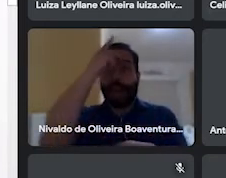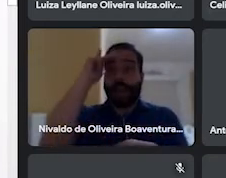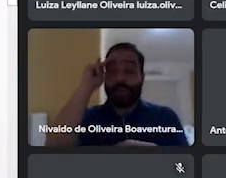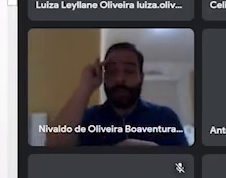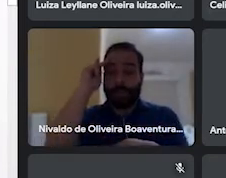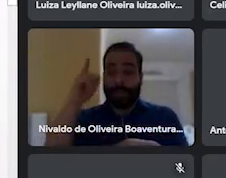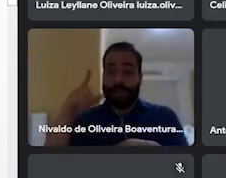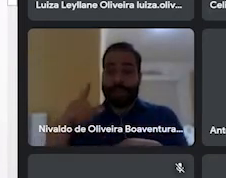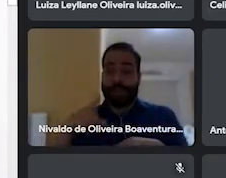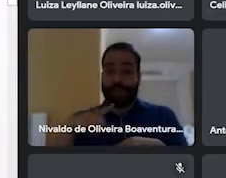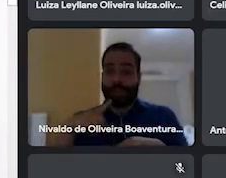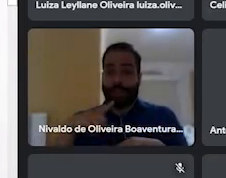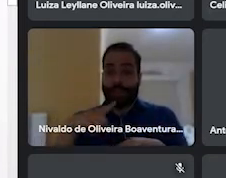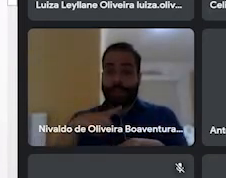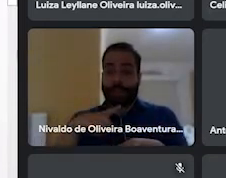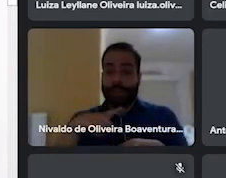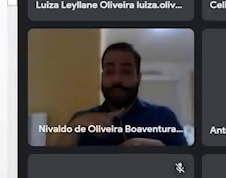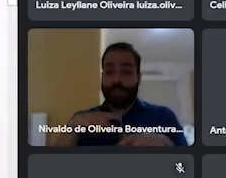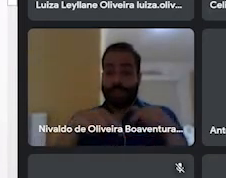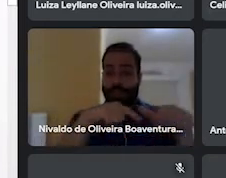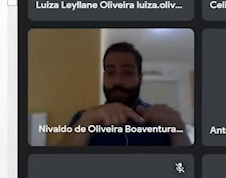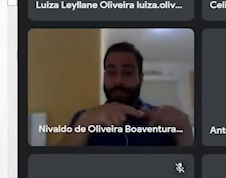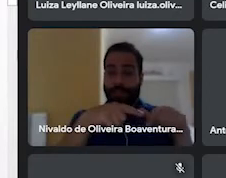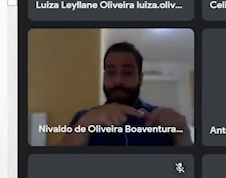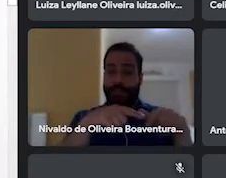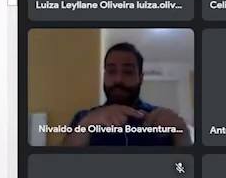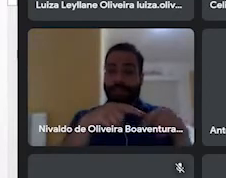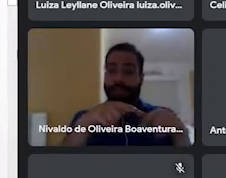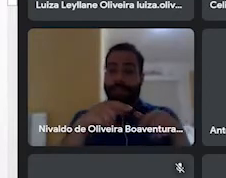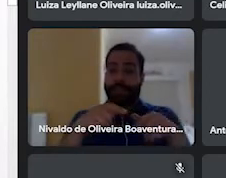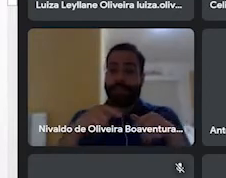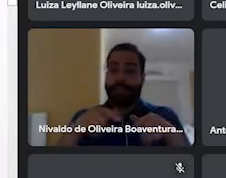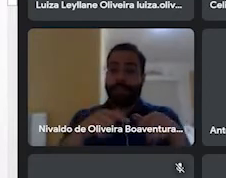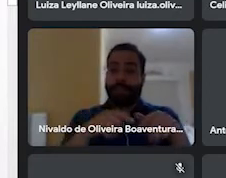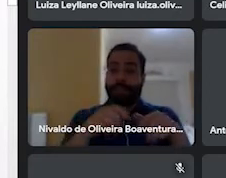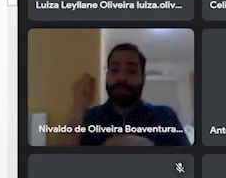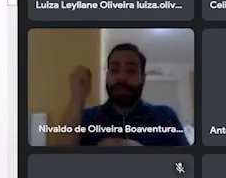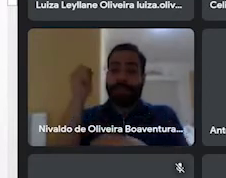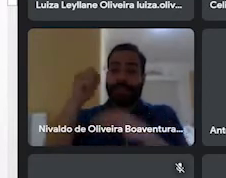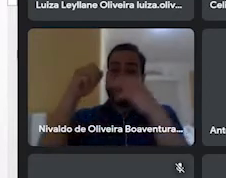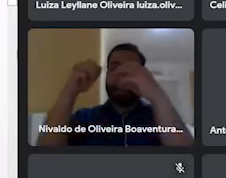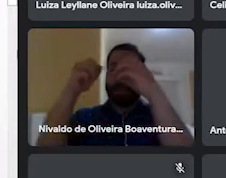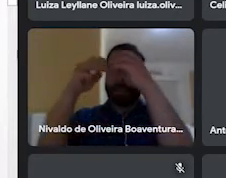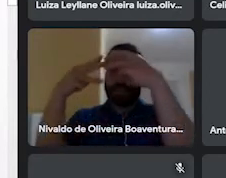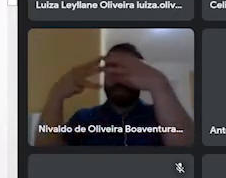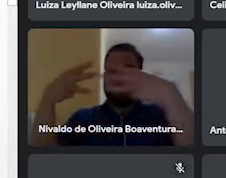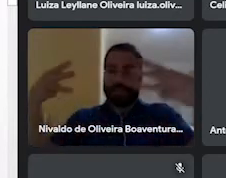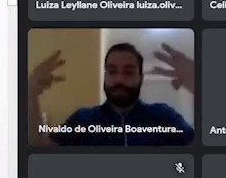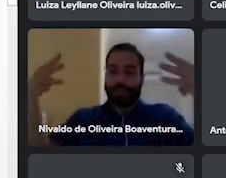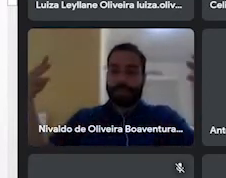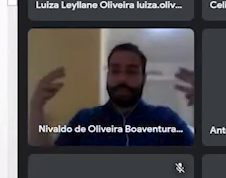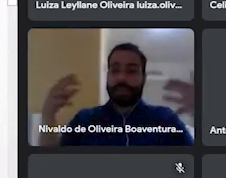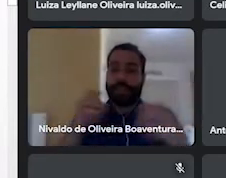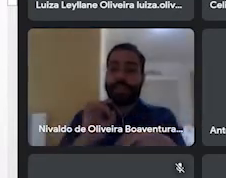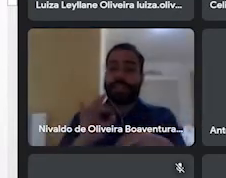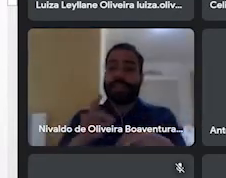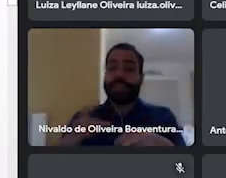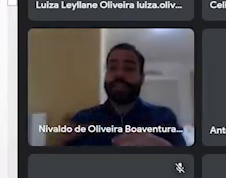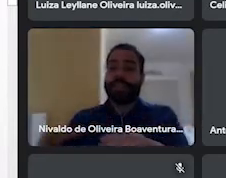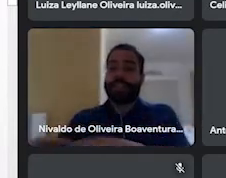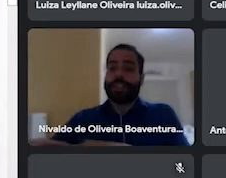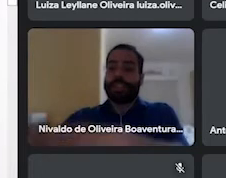na rede de telefone lá, só colocaram uns